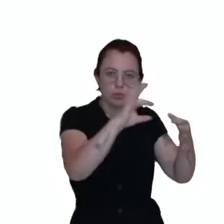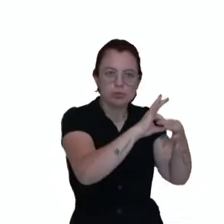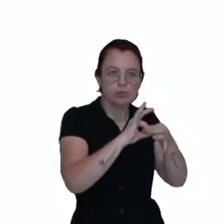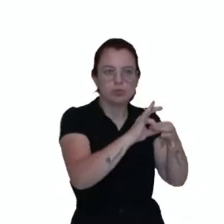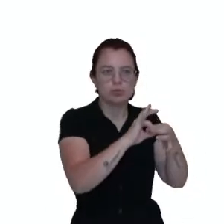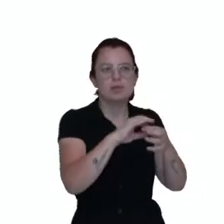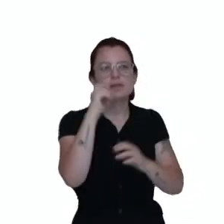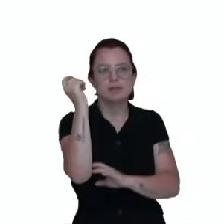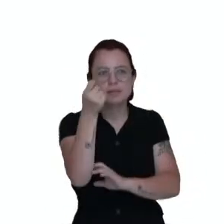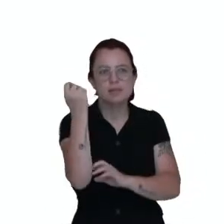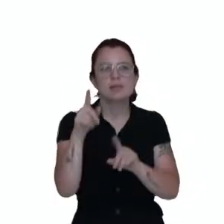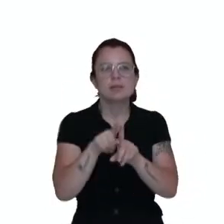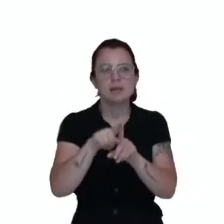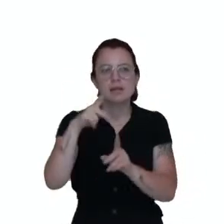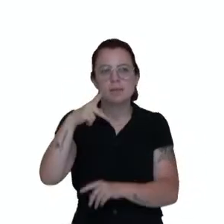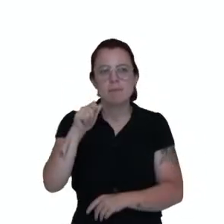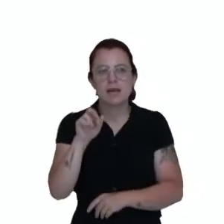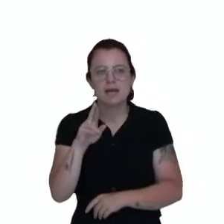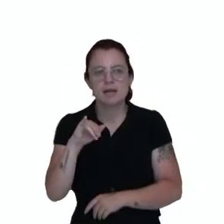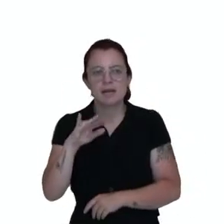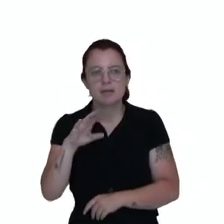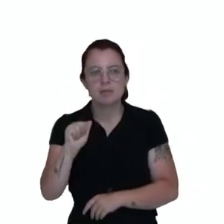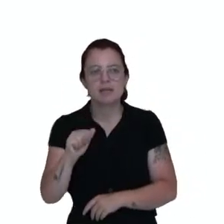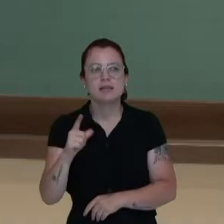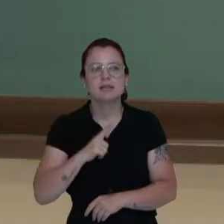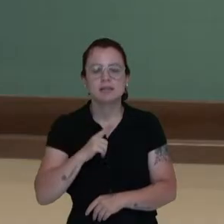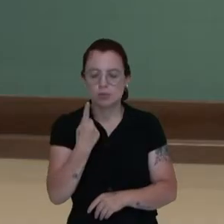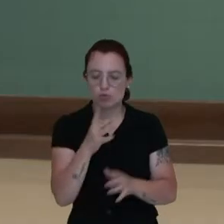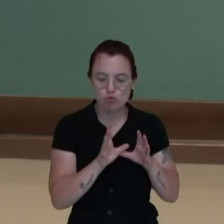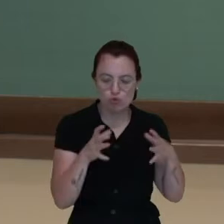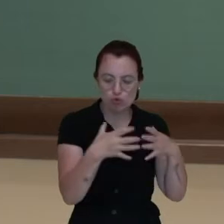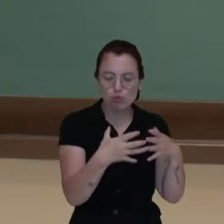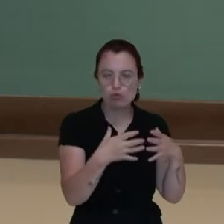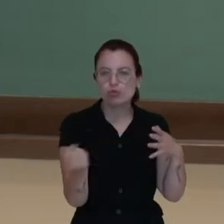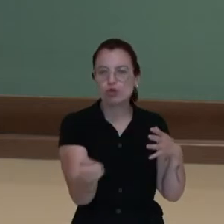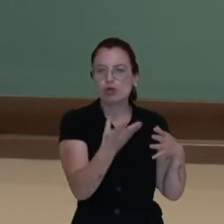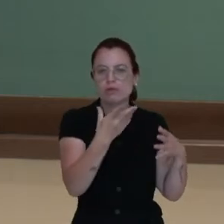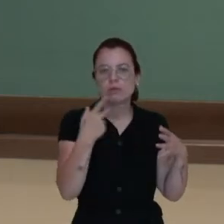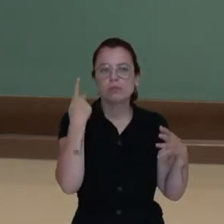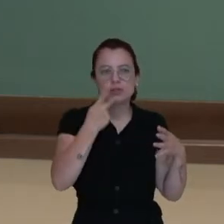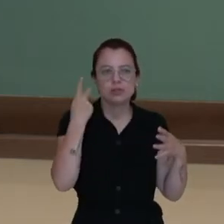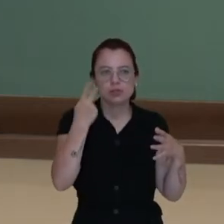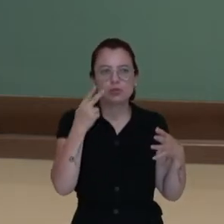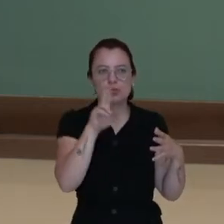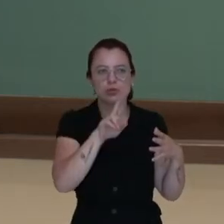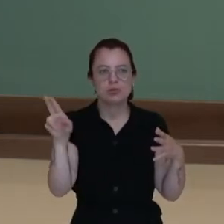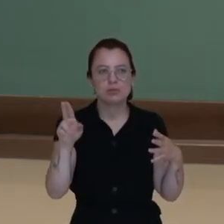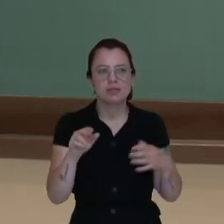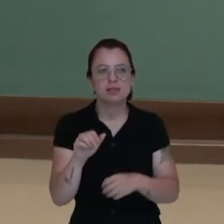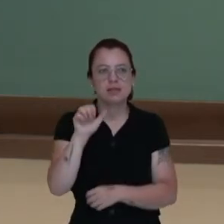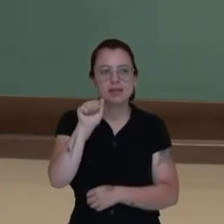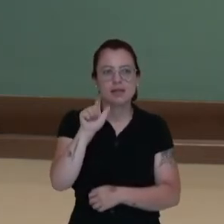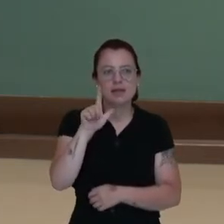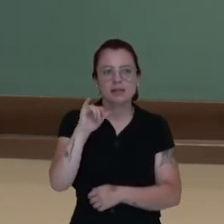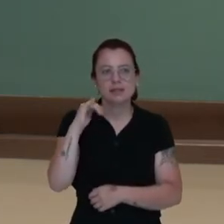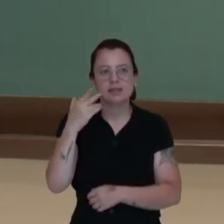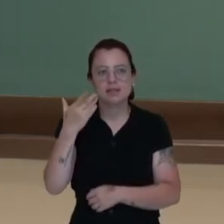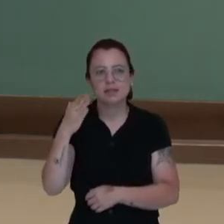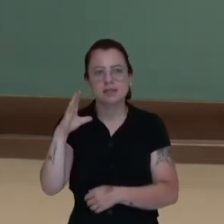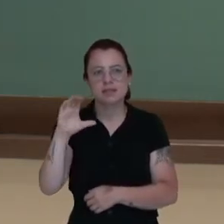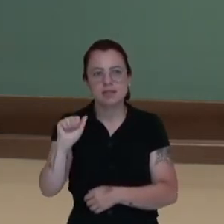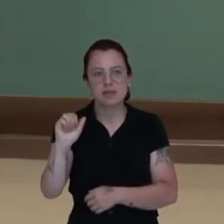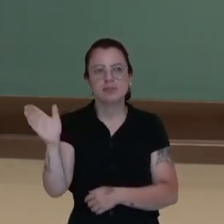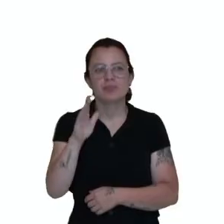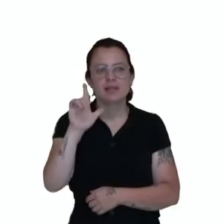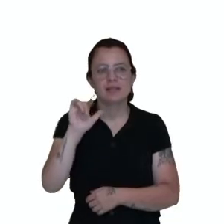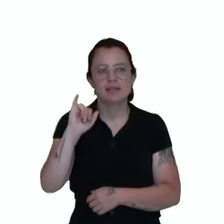a Paraíba. E eles vão formar um novo partido político, que é chamado de Aliança Liberal, né?